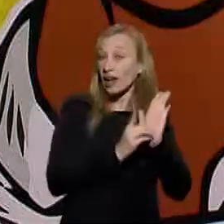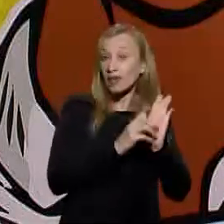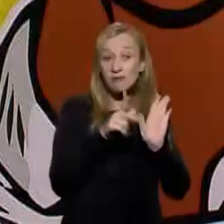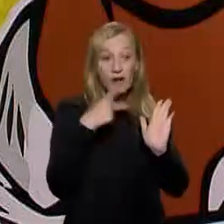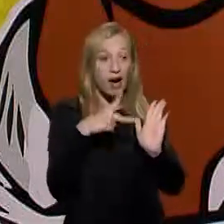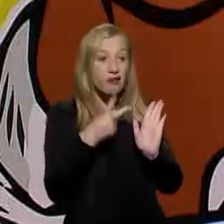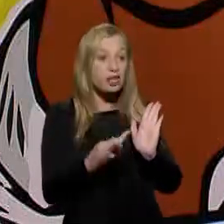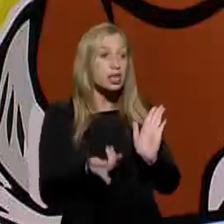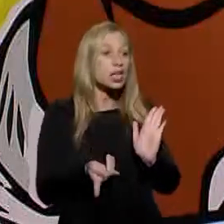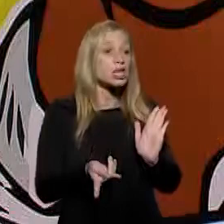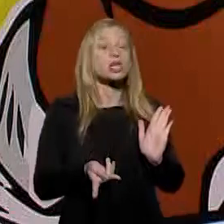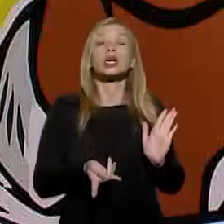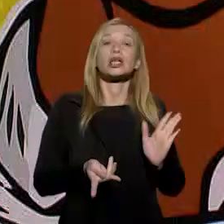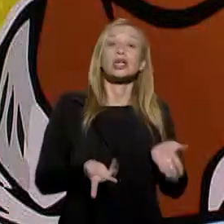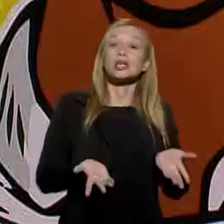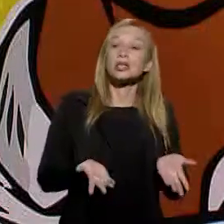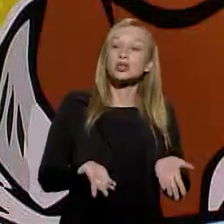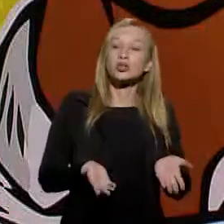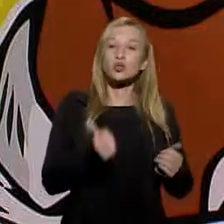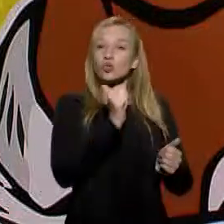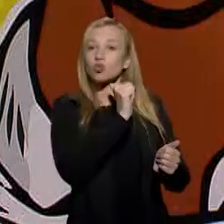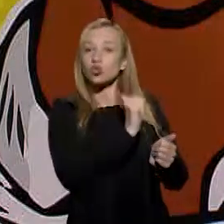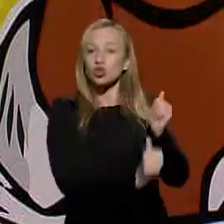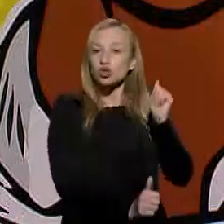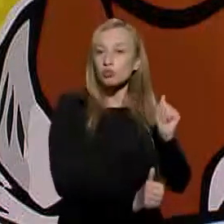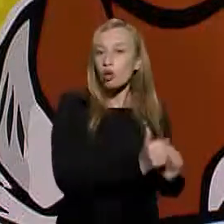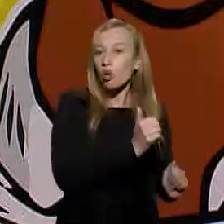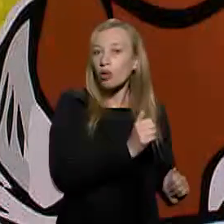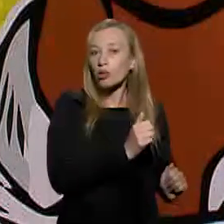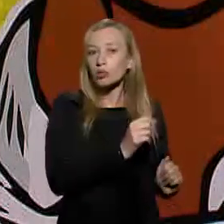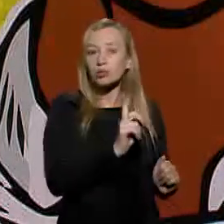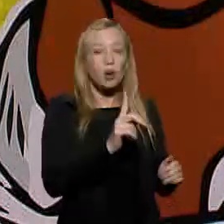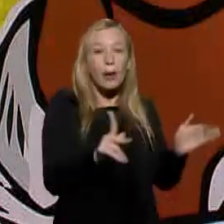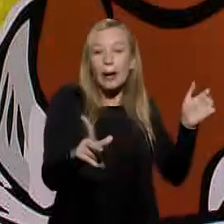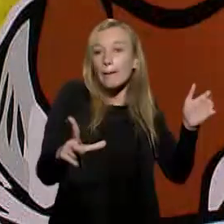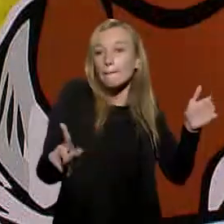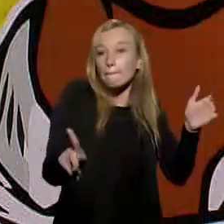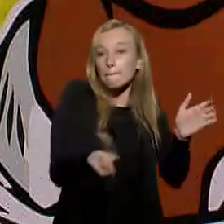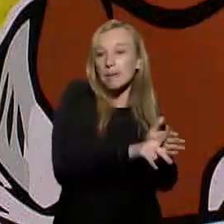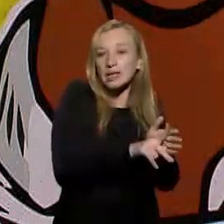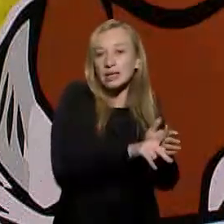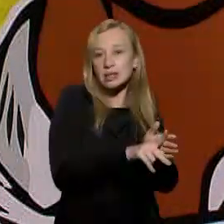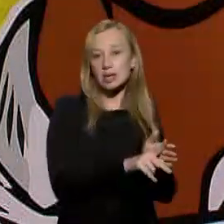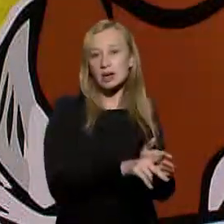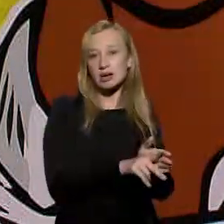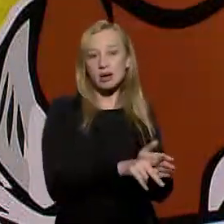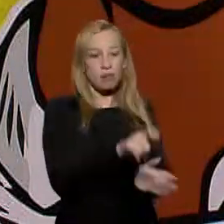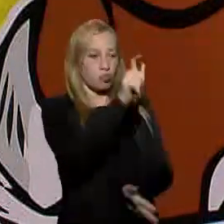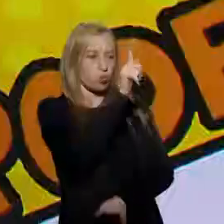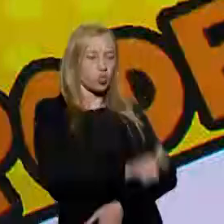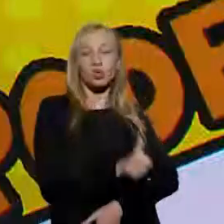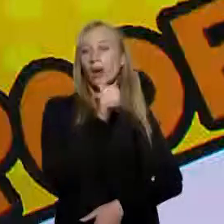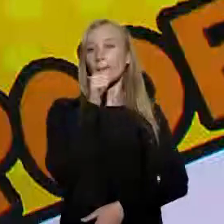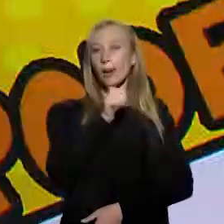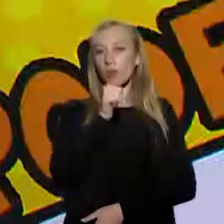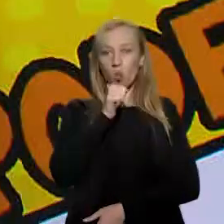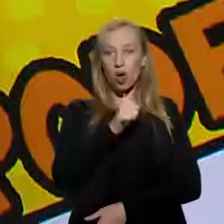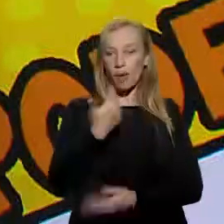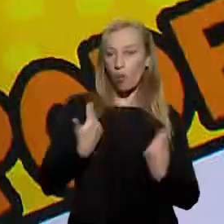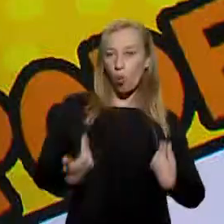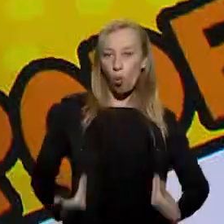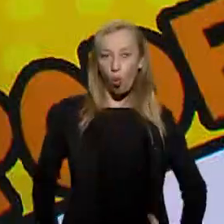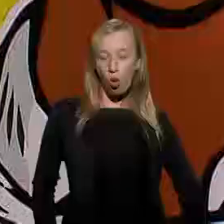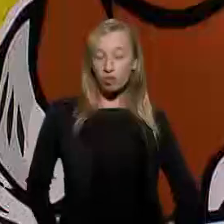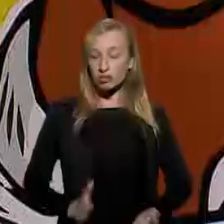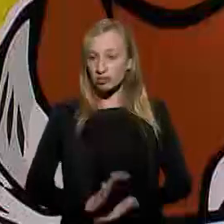o decreto dizia que o jogo não era um jogo próprio pra postura pra mim ela é o